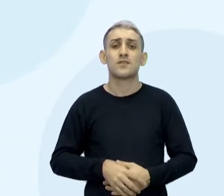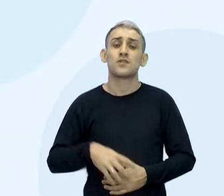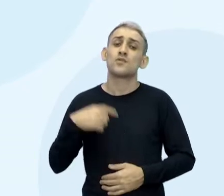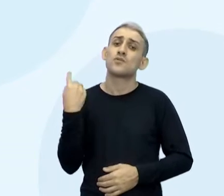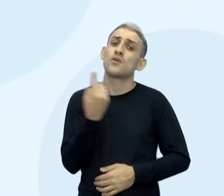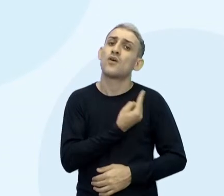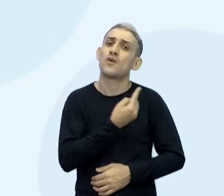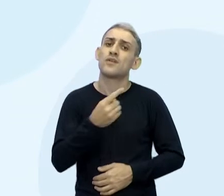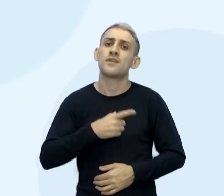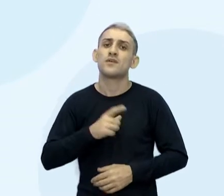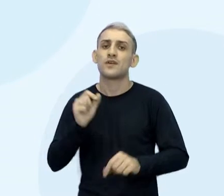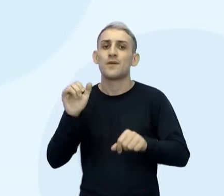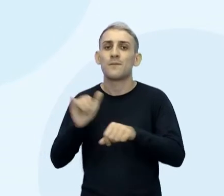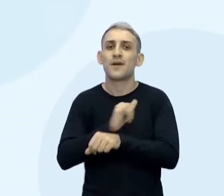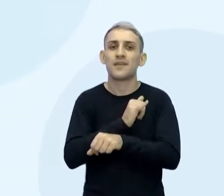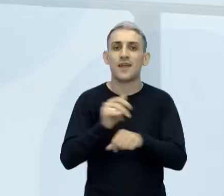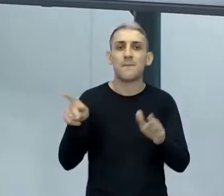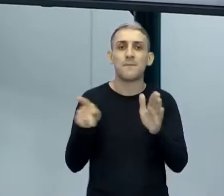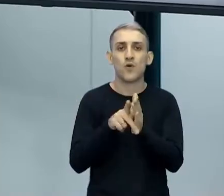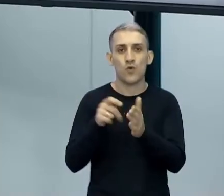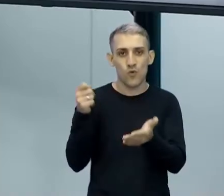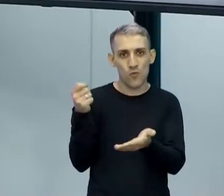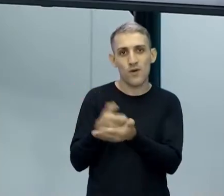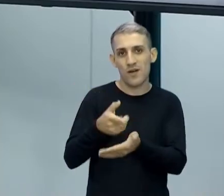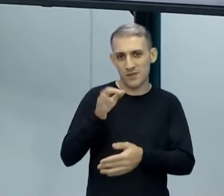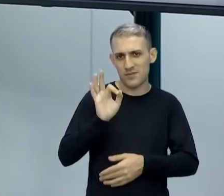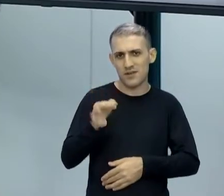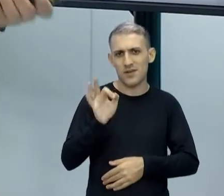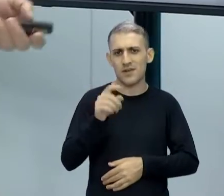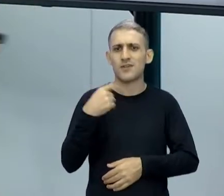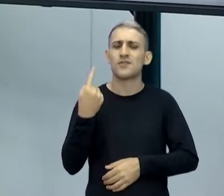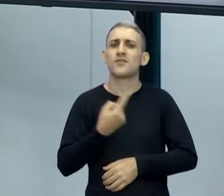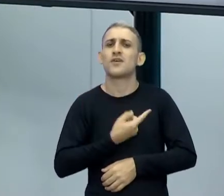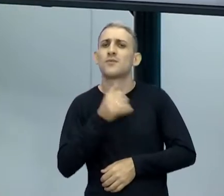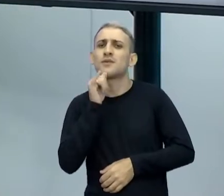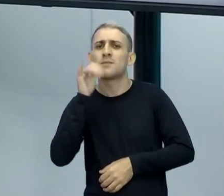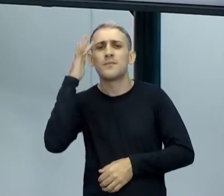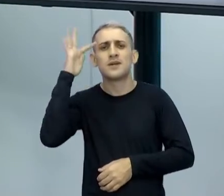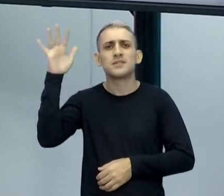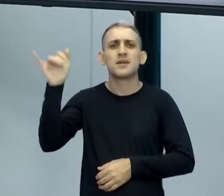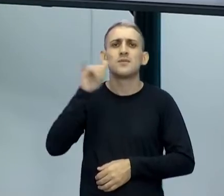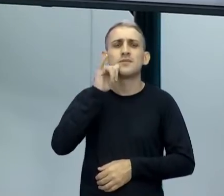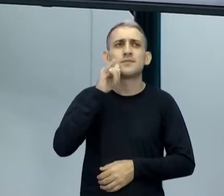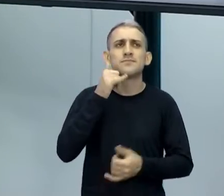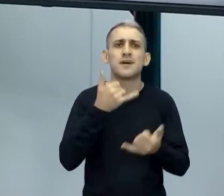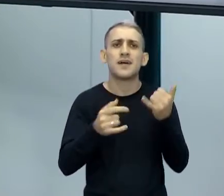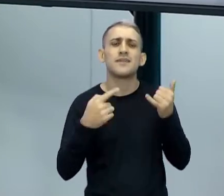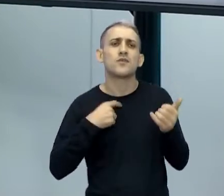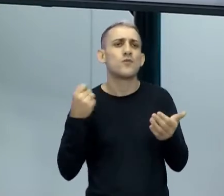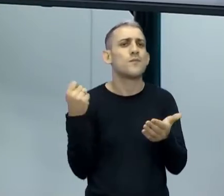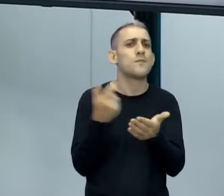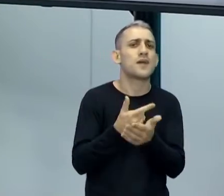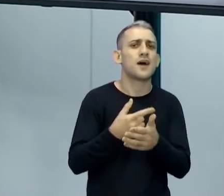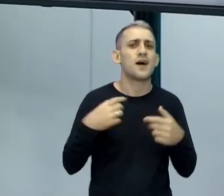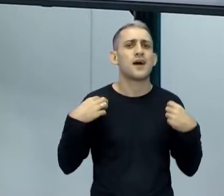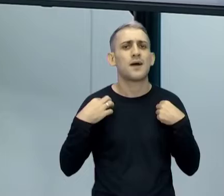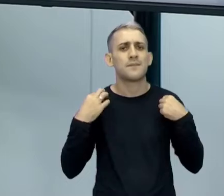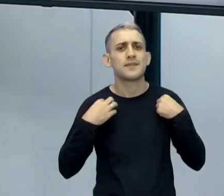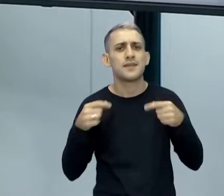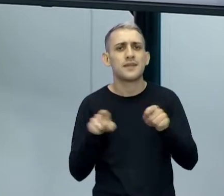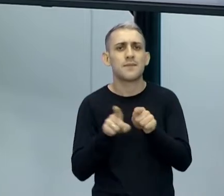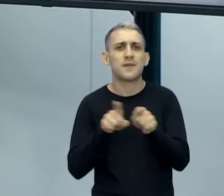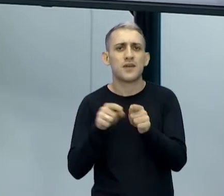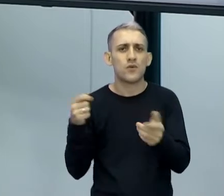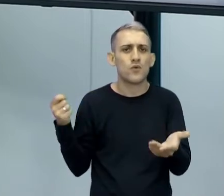aí uma forma de comprar, tá certo? Vamos fazer de conta aí, gente, que eu vou comprar camisetas, né? E vou